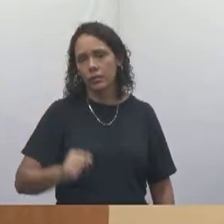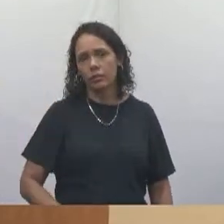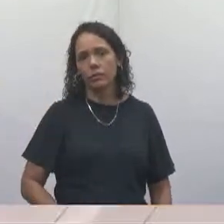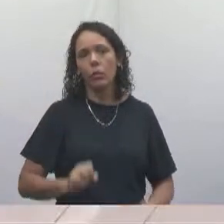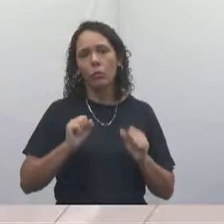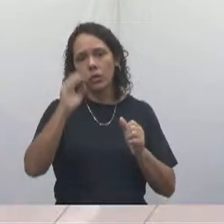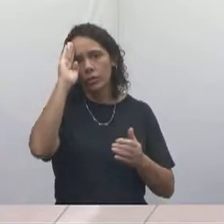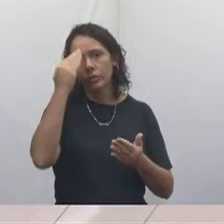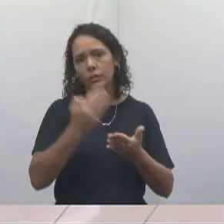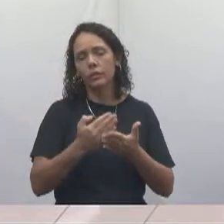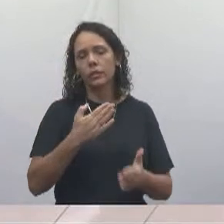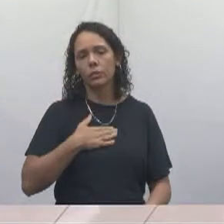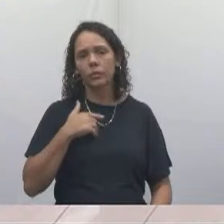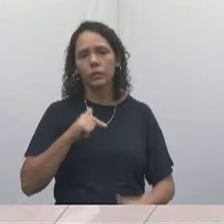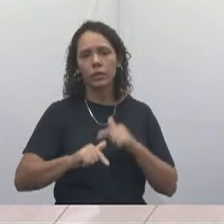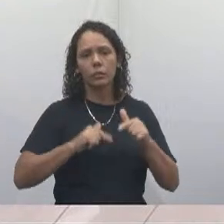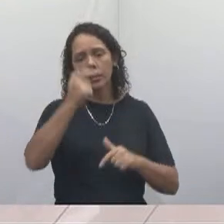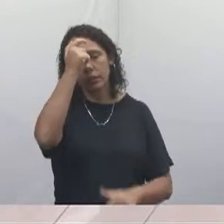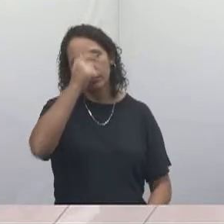Amélia.